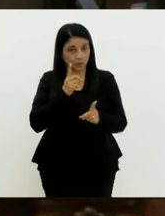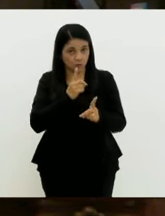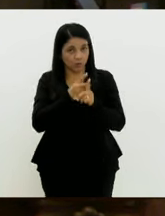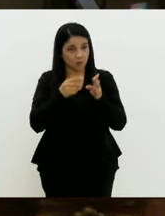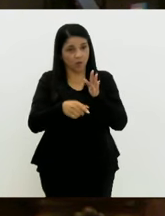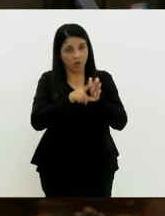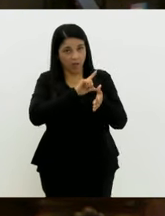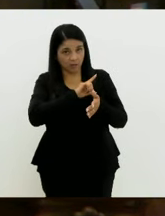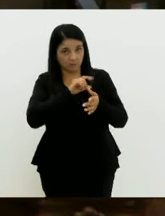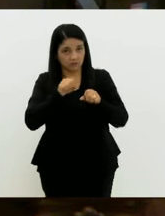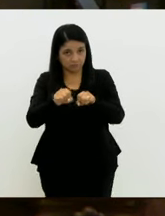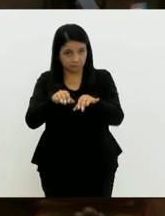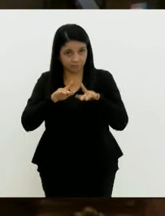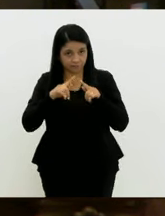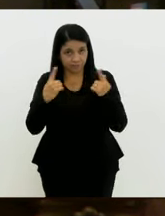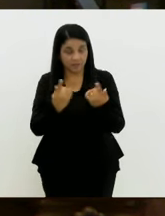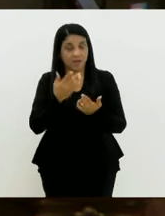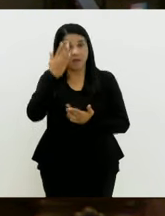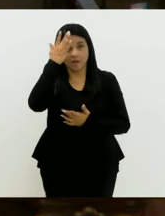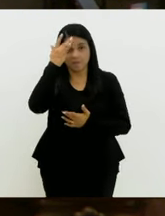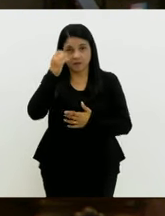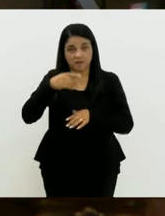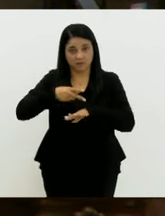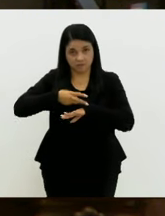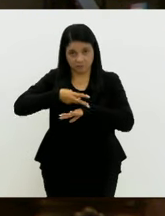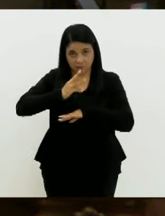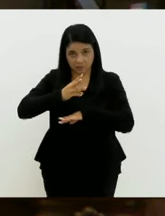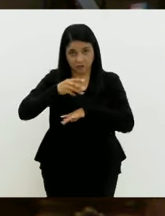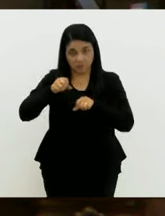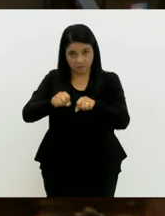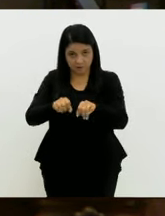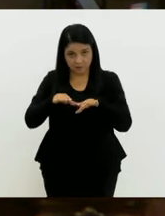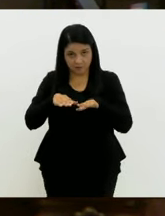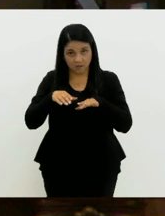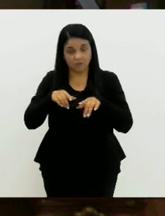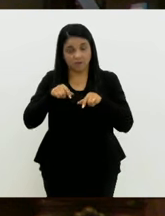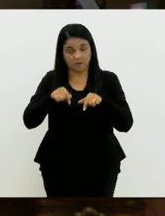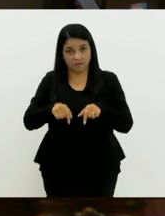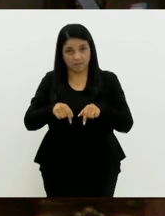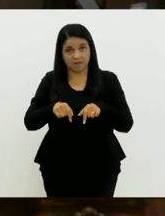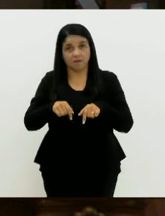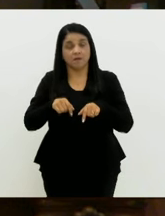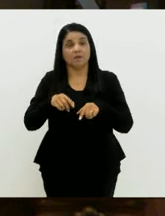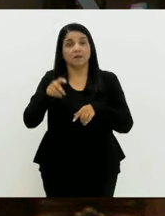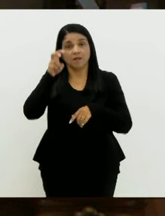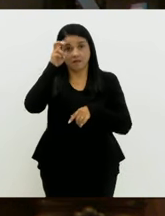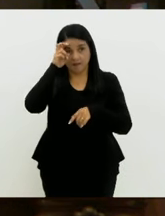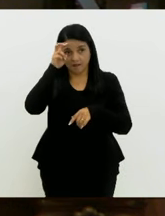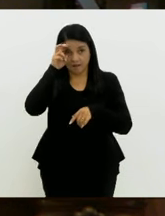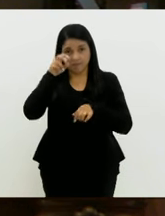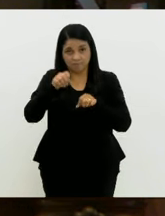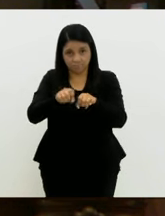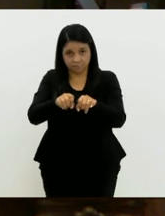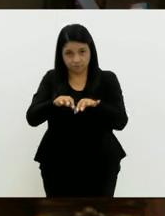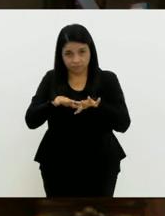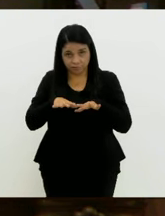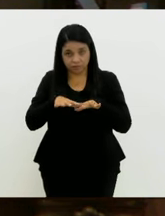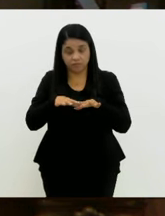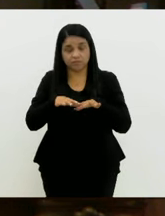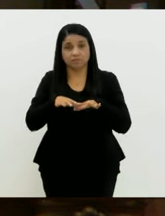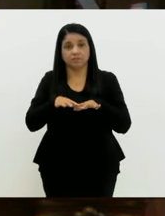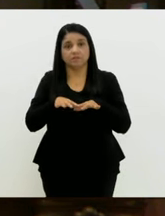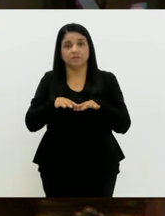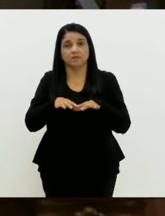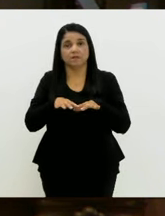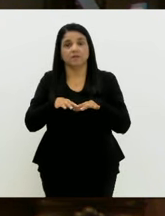a sessão de amanhã às 15 horas aqui nesse plenário e a sessão de quinta, conforme deliberado pela maioria ali dentro